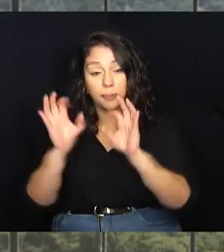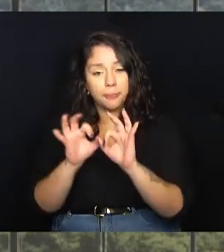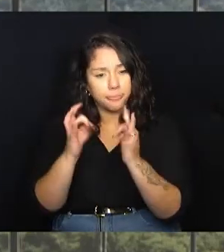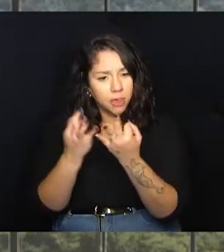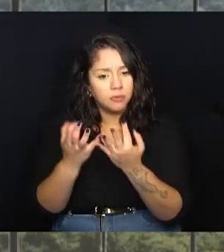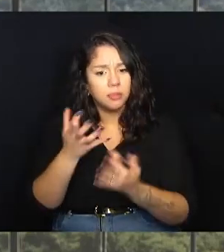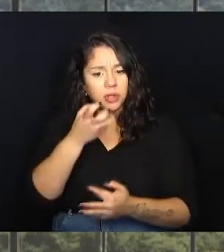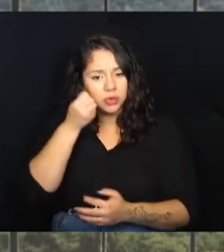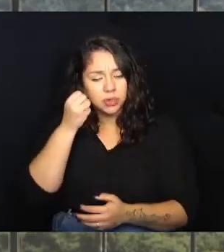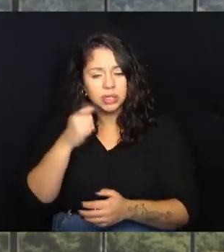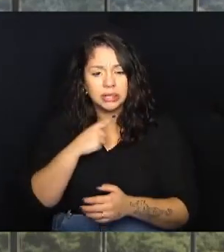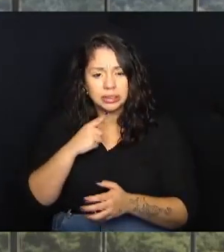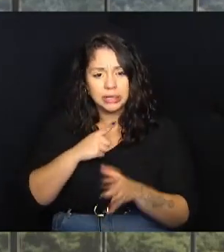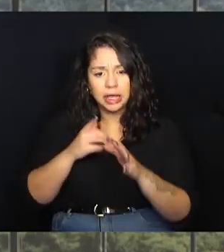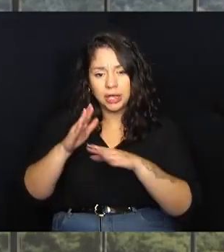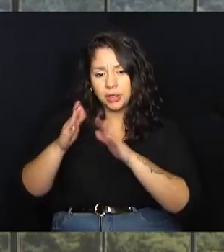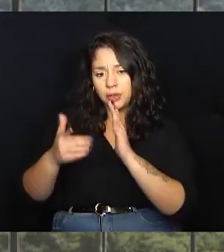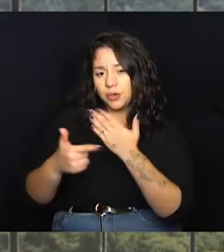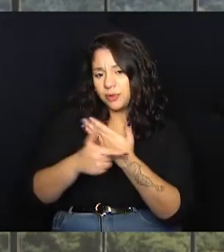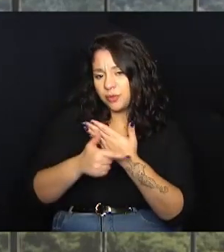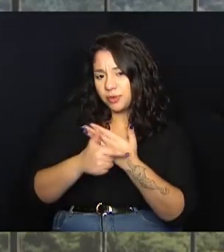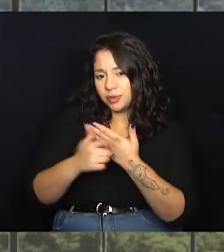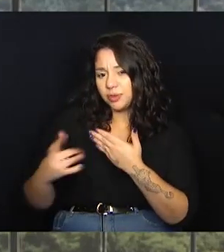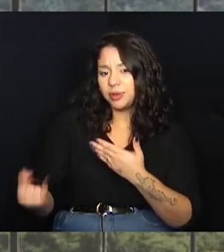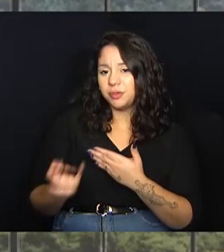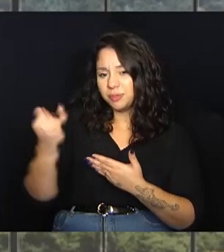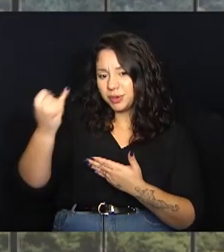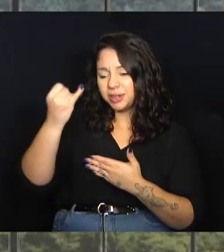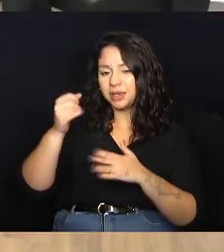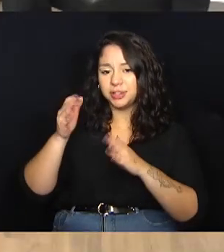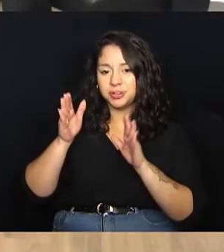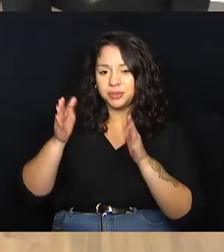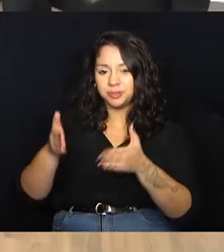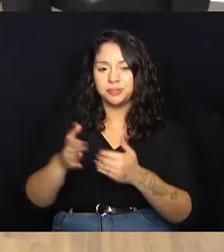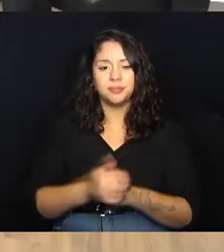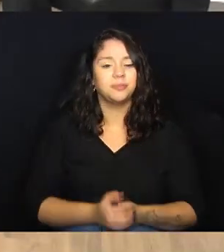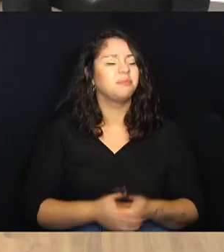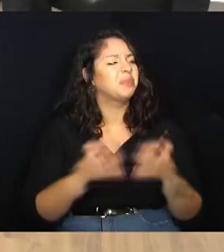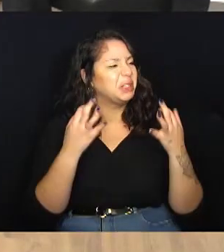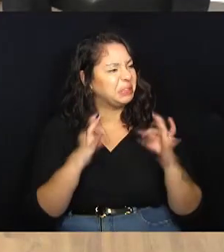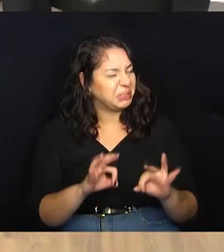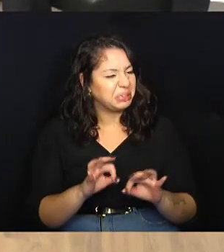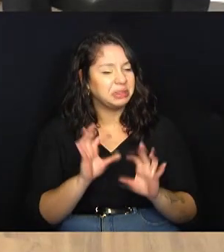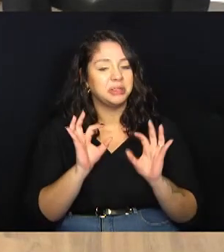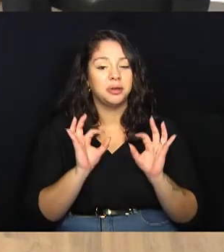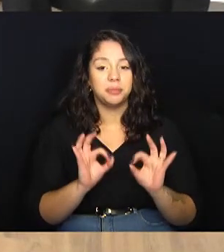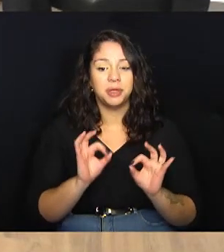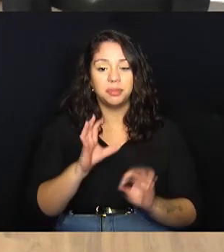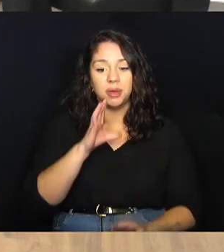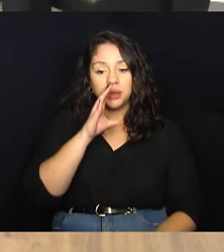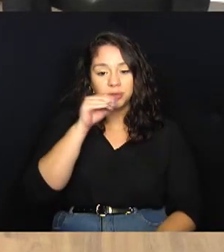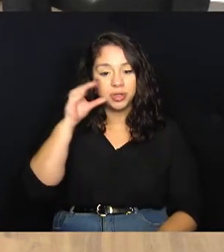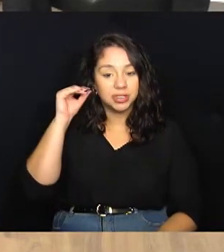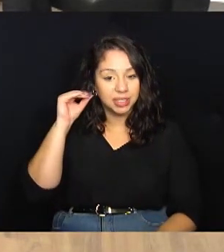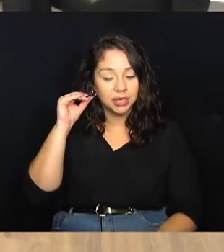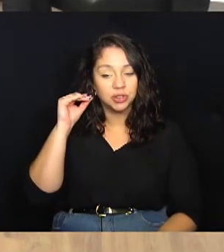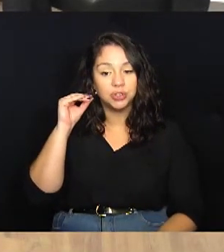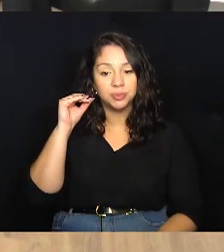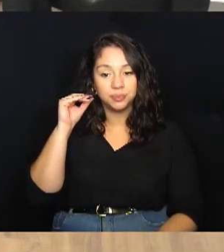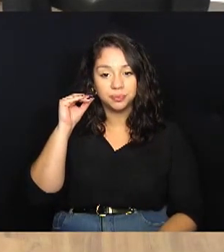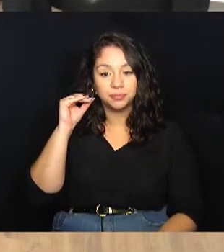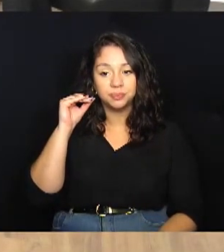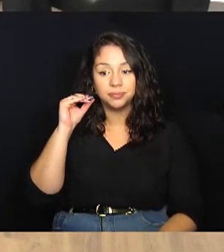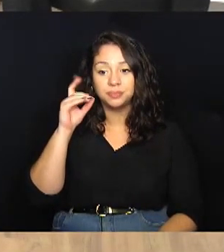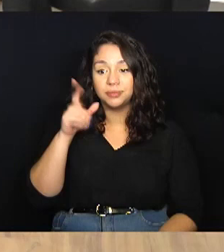papel nesse sentido? Vereadora Débora. Com certeza, né? Com o adolescente ainda é